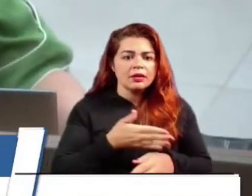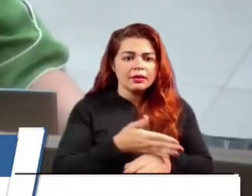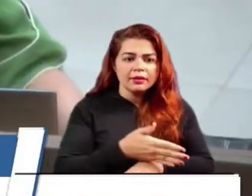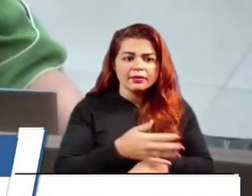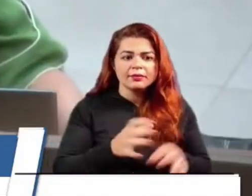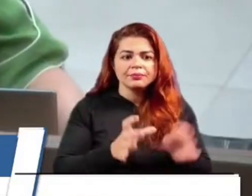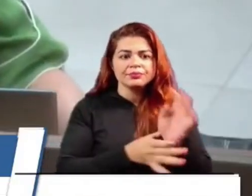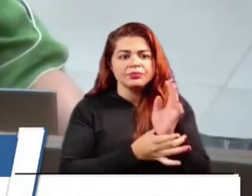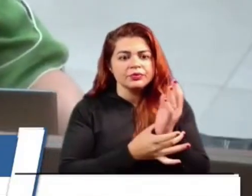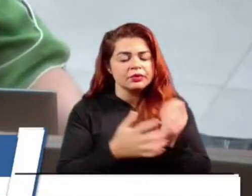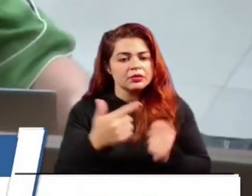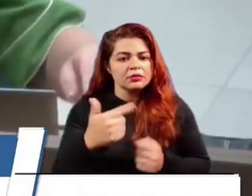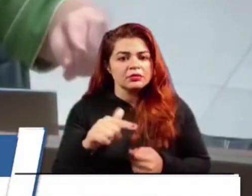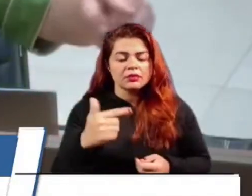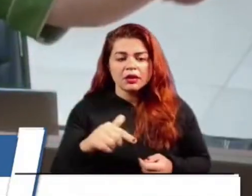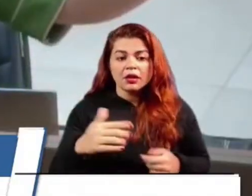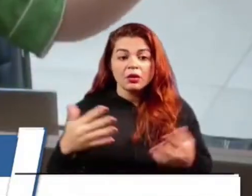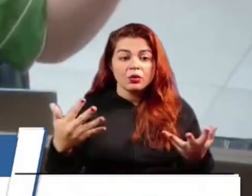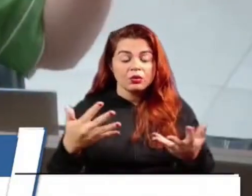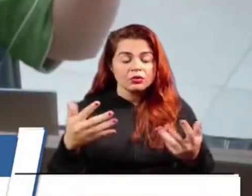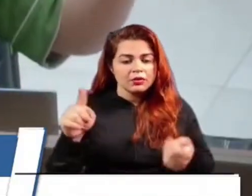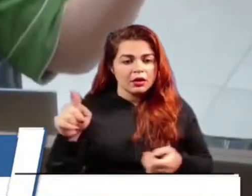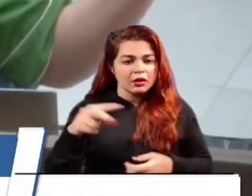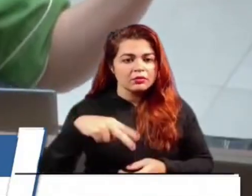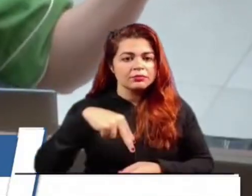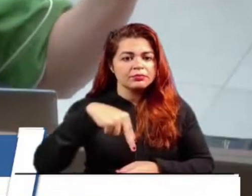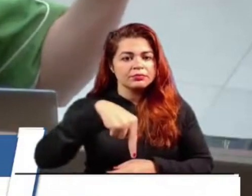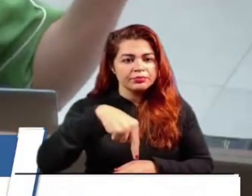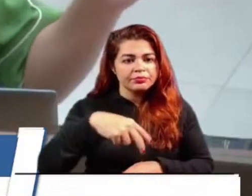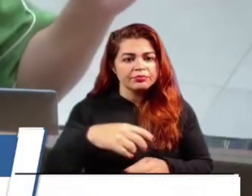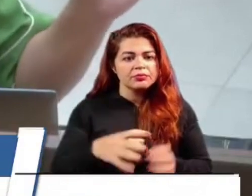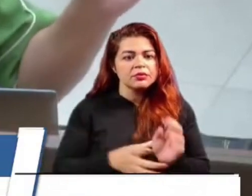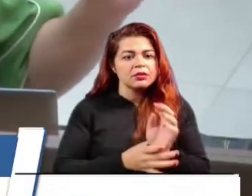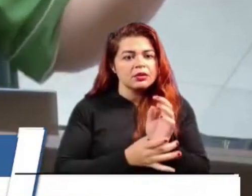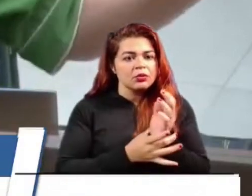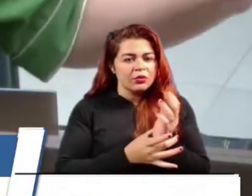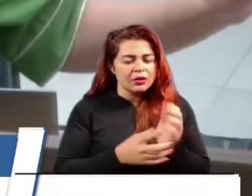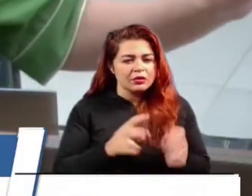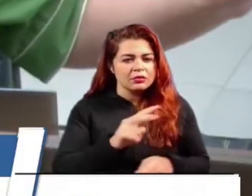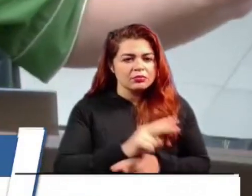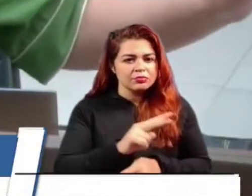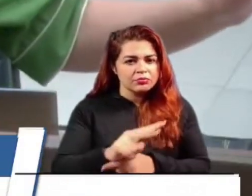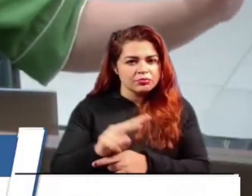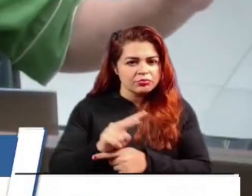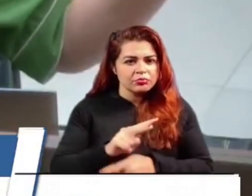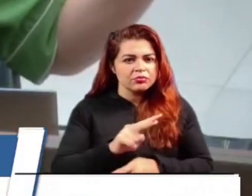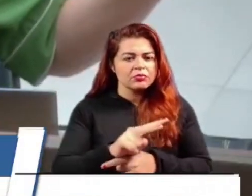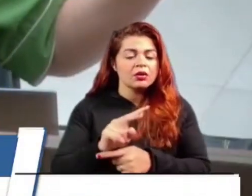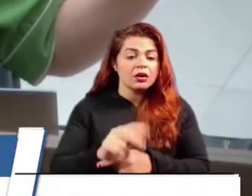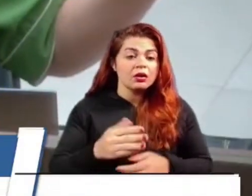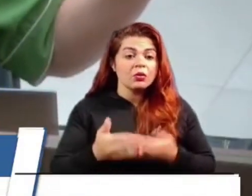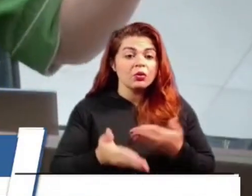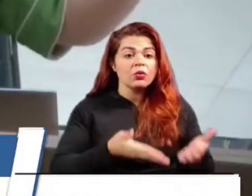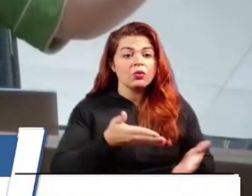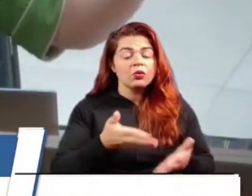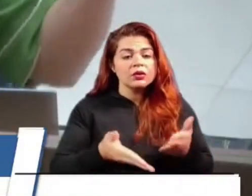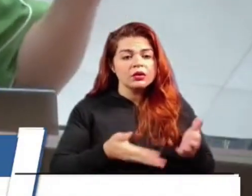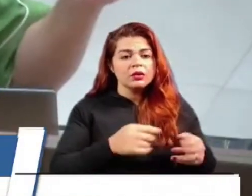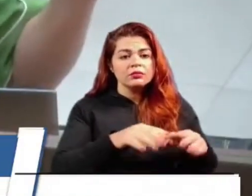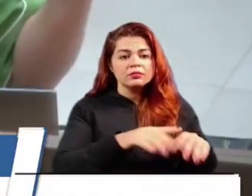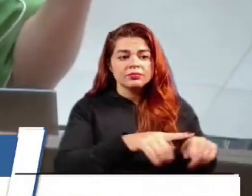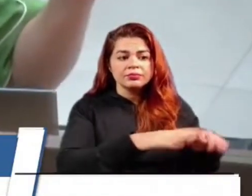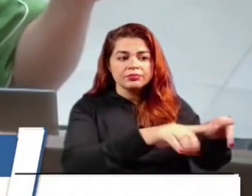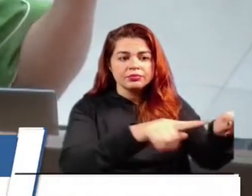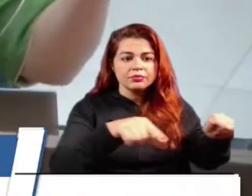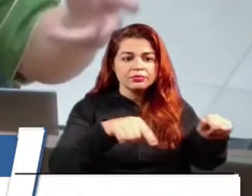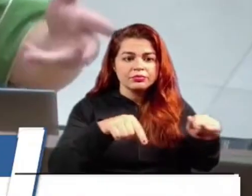é um segurança patrimonial, assim como em diversos outros serviços. Então, eles cuidam do patrimônio, não pode quebrar nada, mas